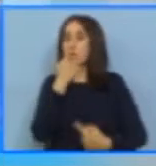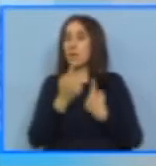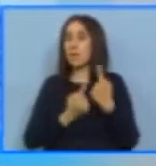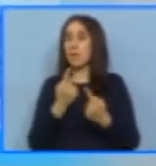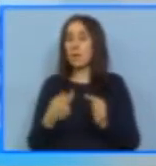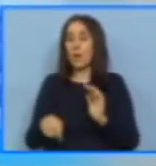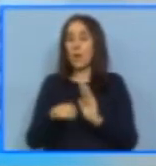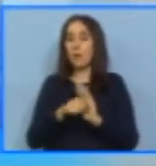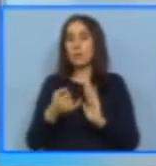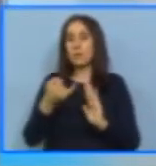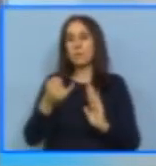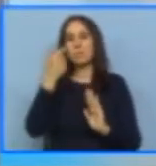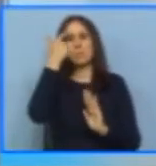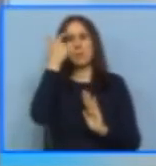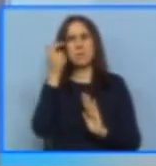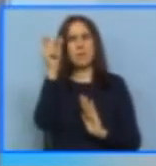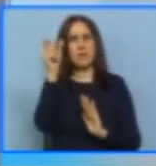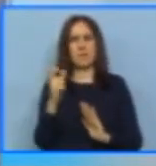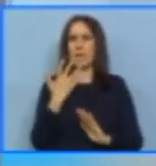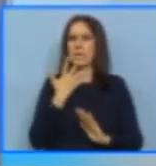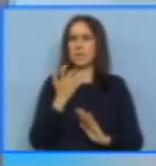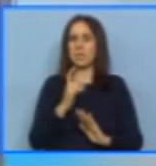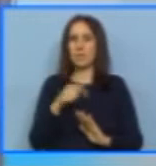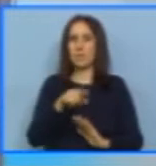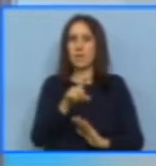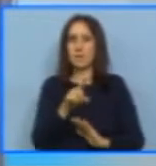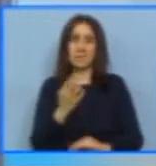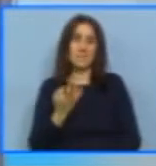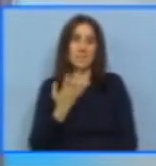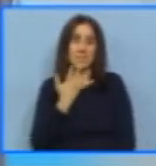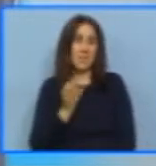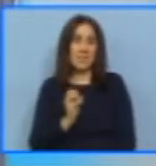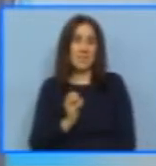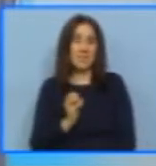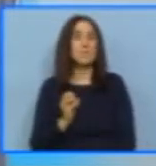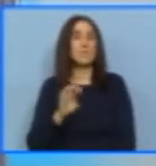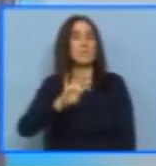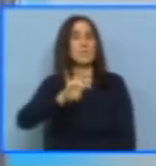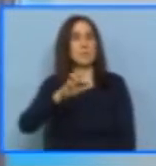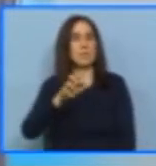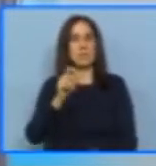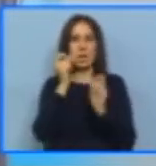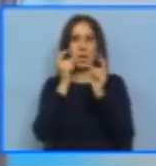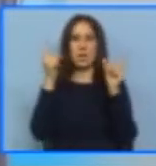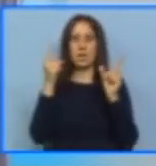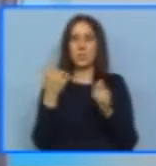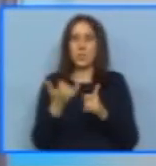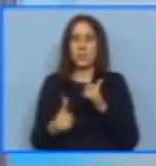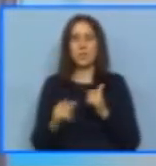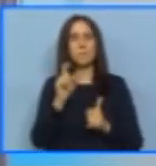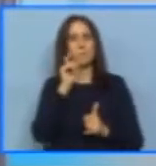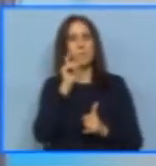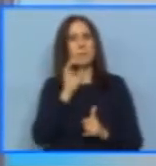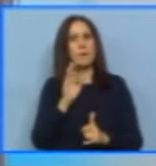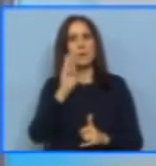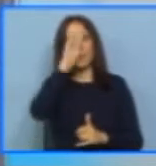dos atentados pensasse que de facto não era prudente ir, e não era, porque o país estava em alerta máximo de segurança, mas